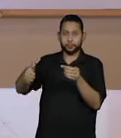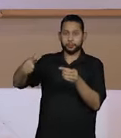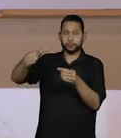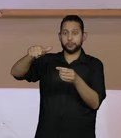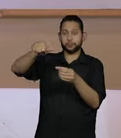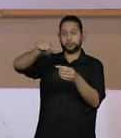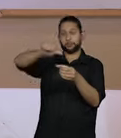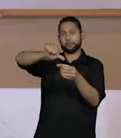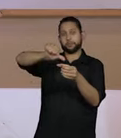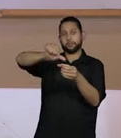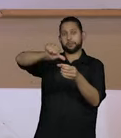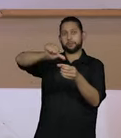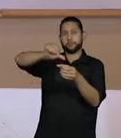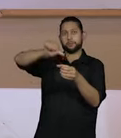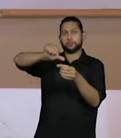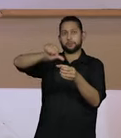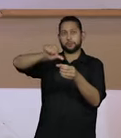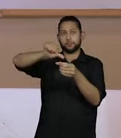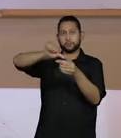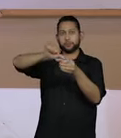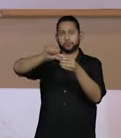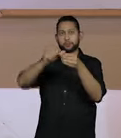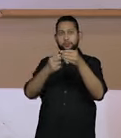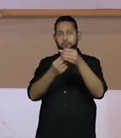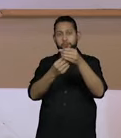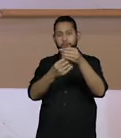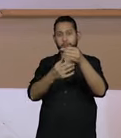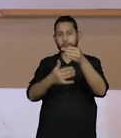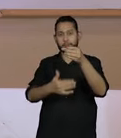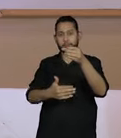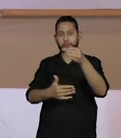colocarmos a solução de sulfato de cobre.